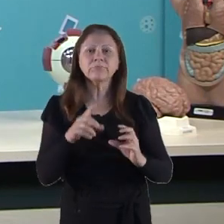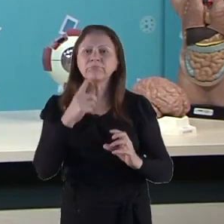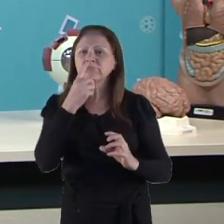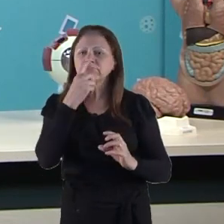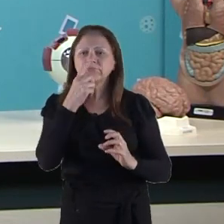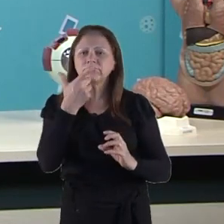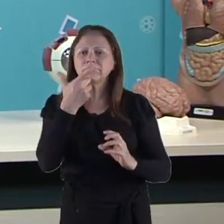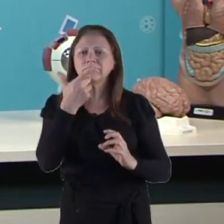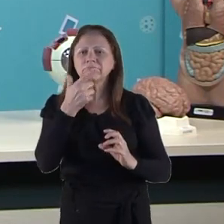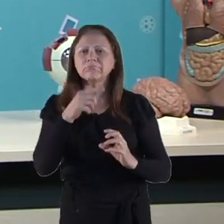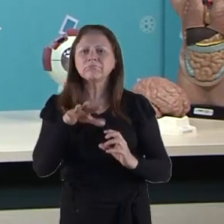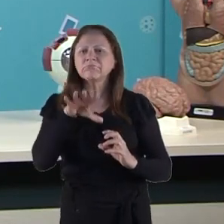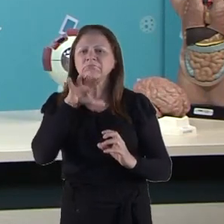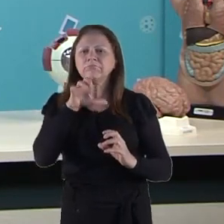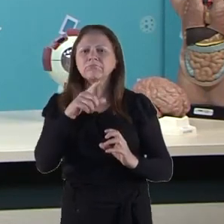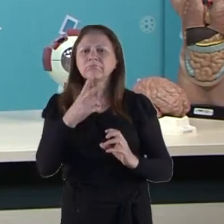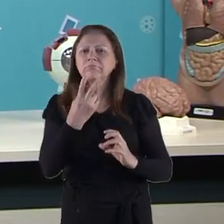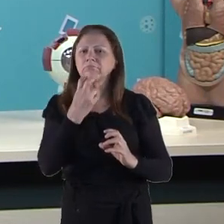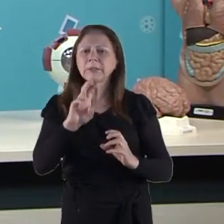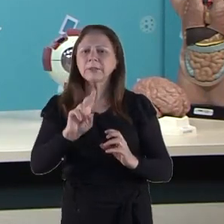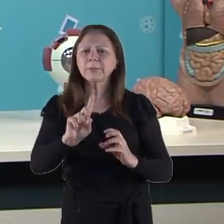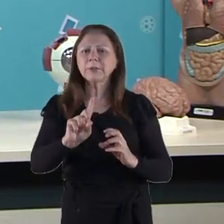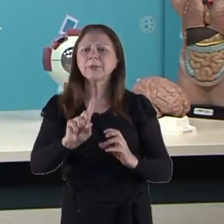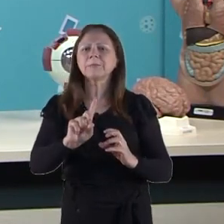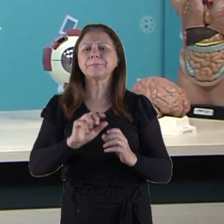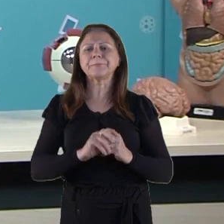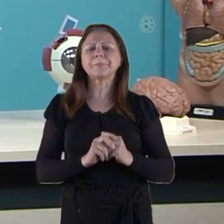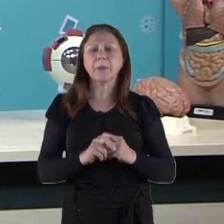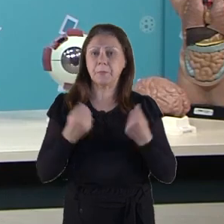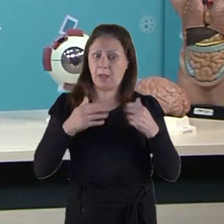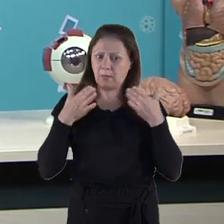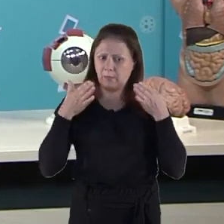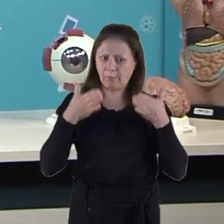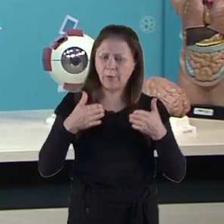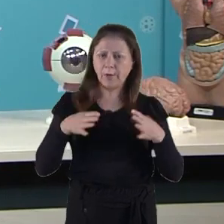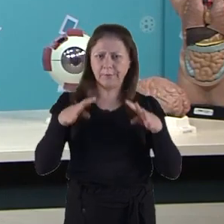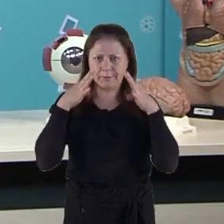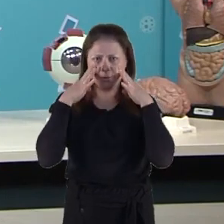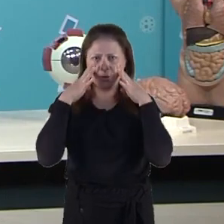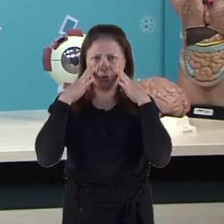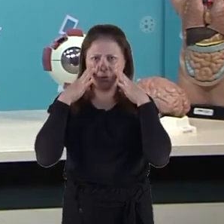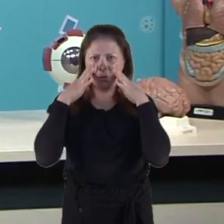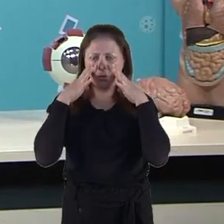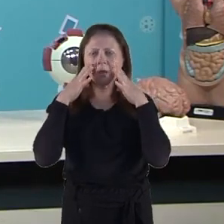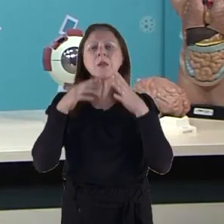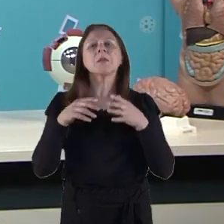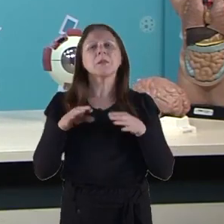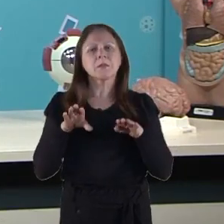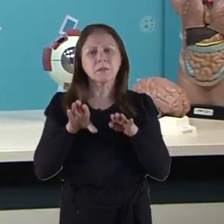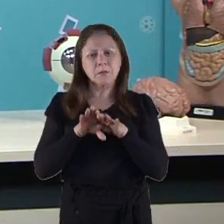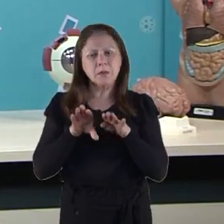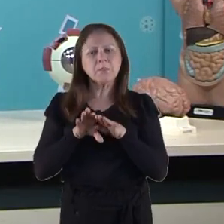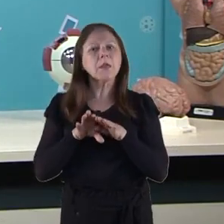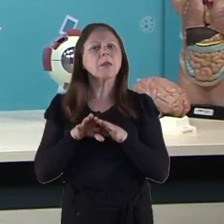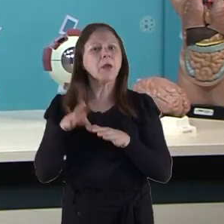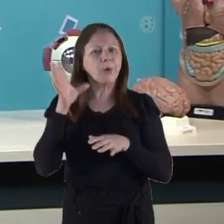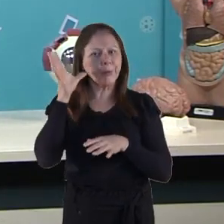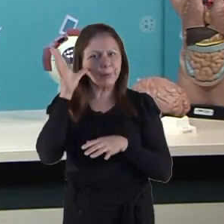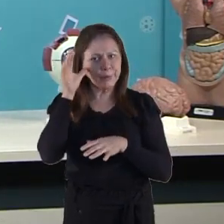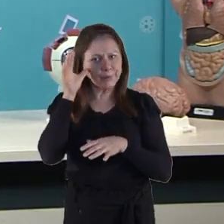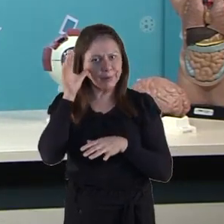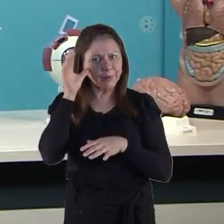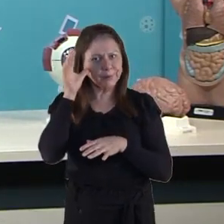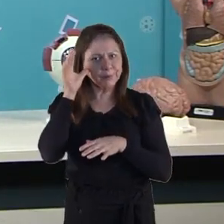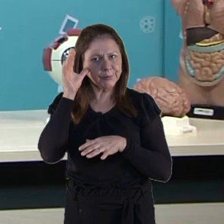comida, porque ele não tem um olfato. Então, ele tem que estar sempre ligado no que ele está fazendo. E outra coisa também que pode ser interessante, um fato